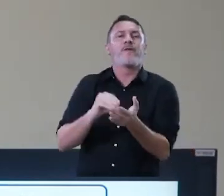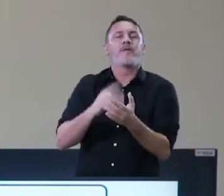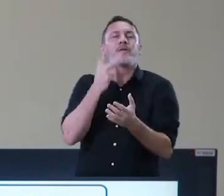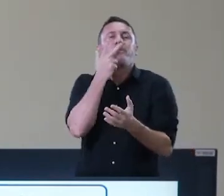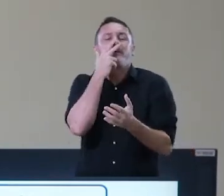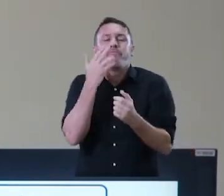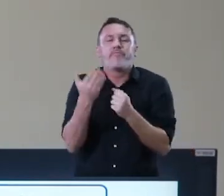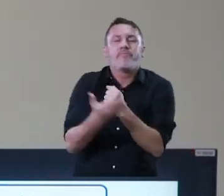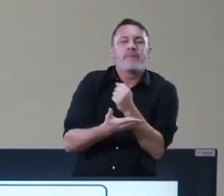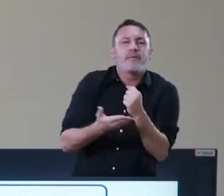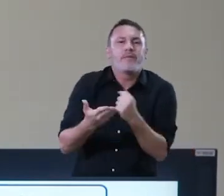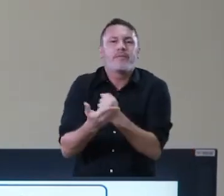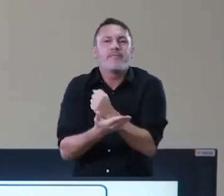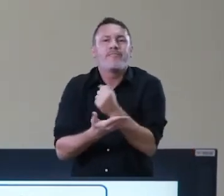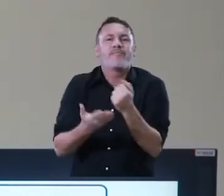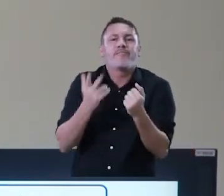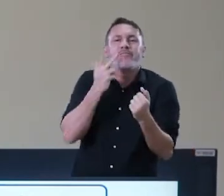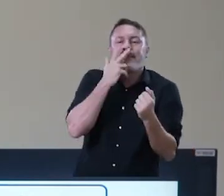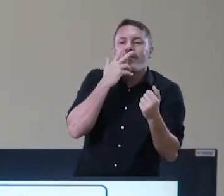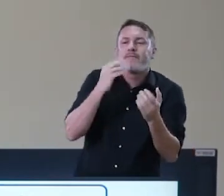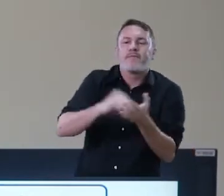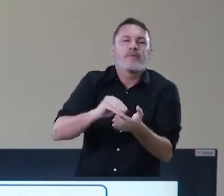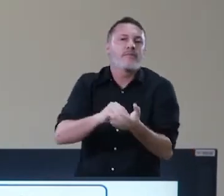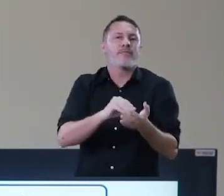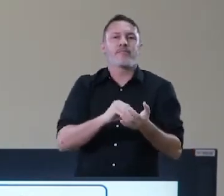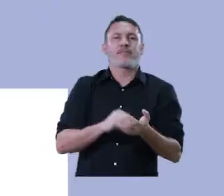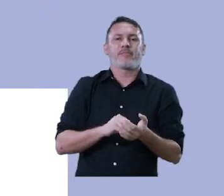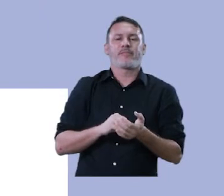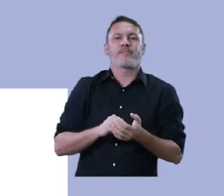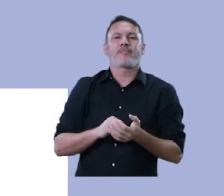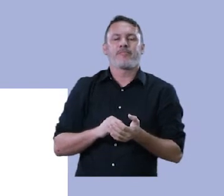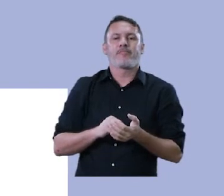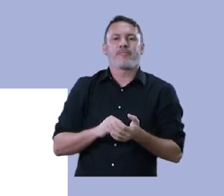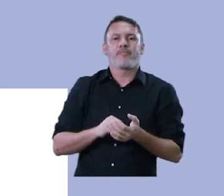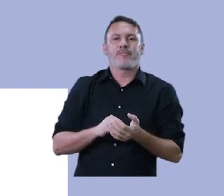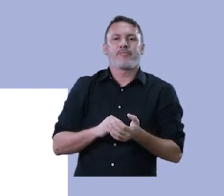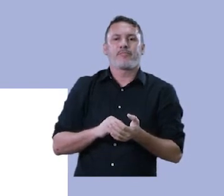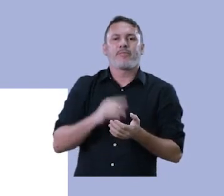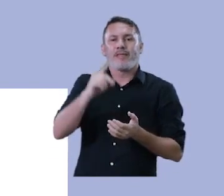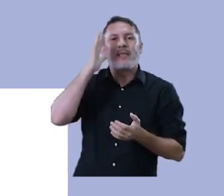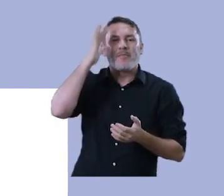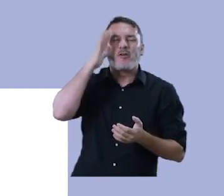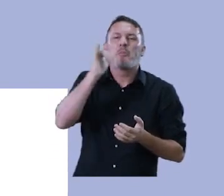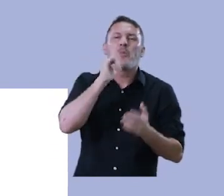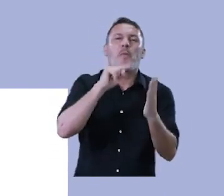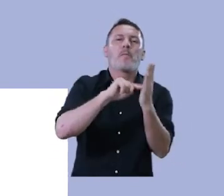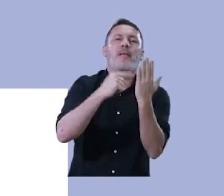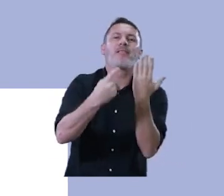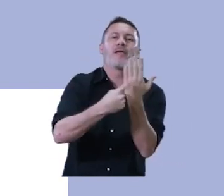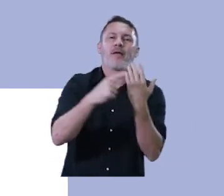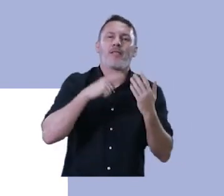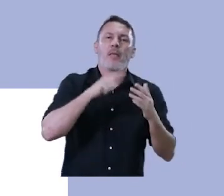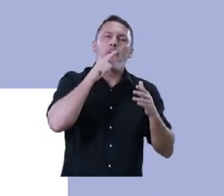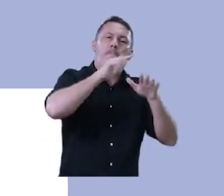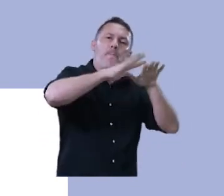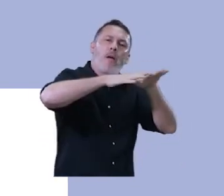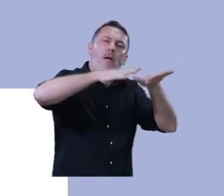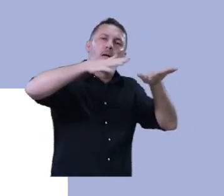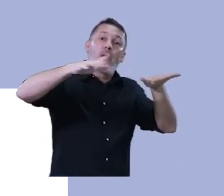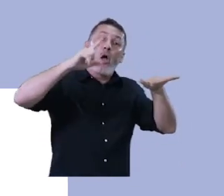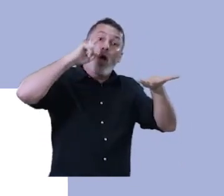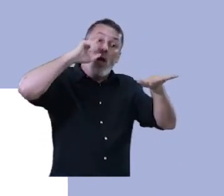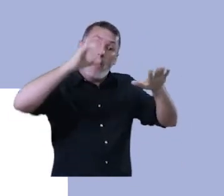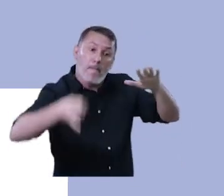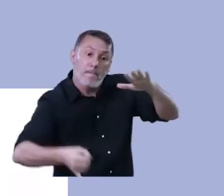aprofundou o seu texto. O seu texto está ali em forma parcial. Imagina um mar. O seu texto ele precisa ir nas profundezas desse